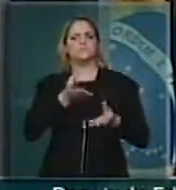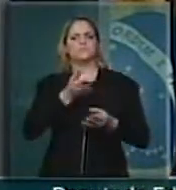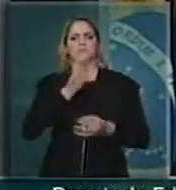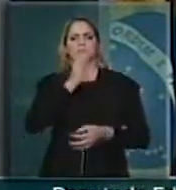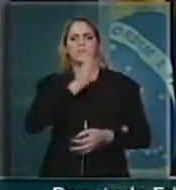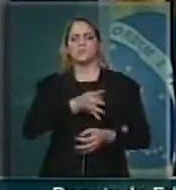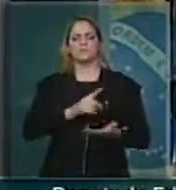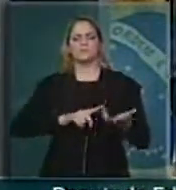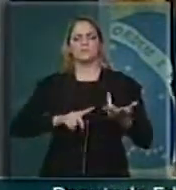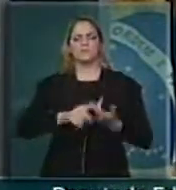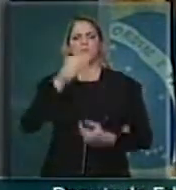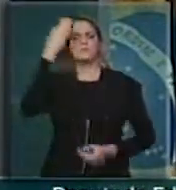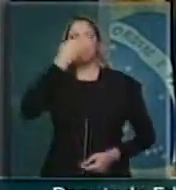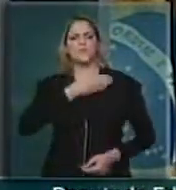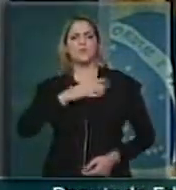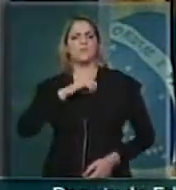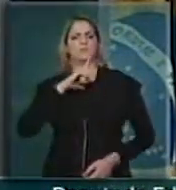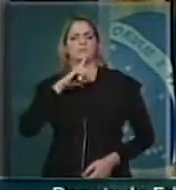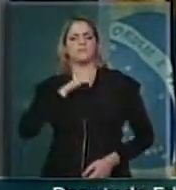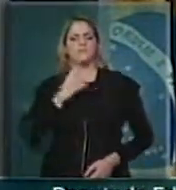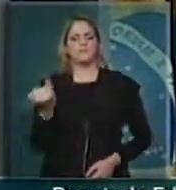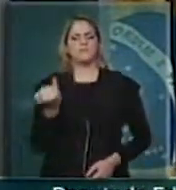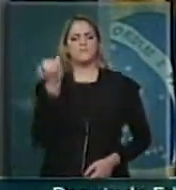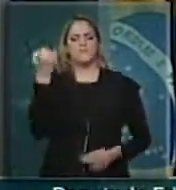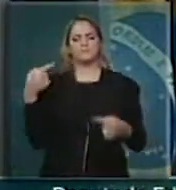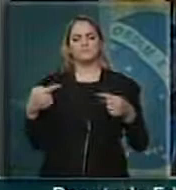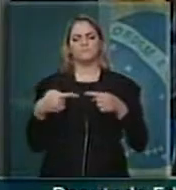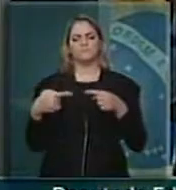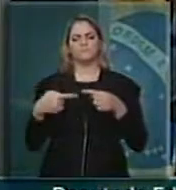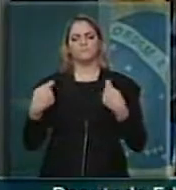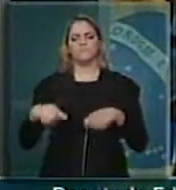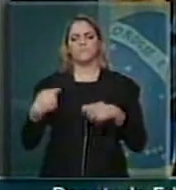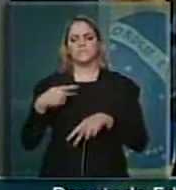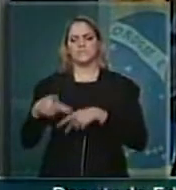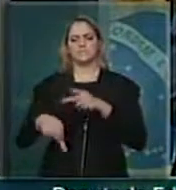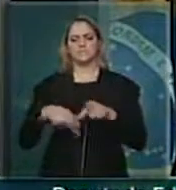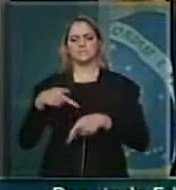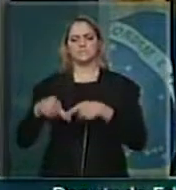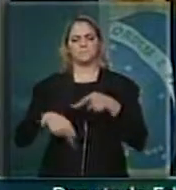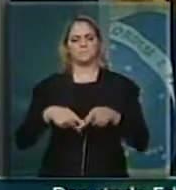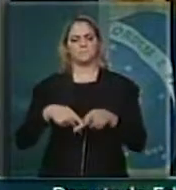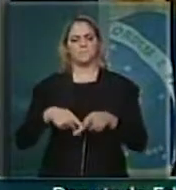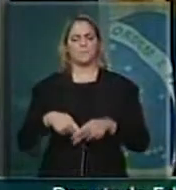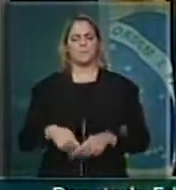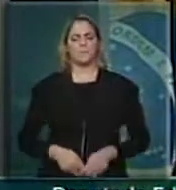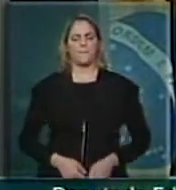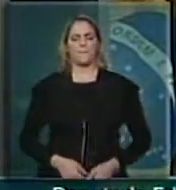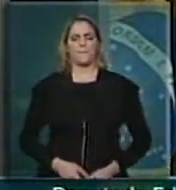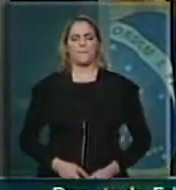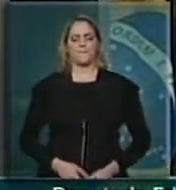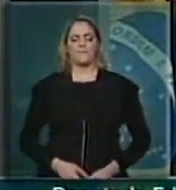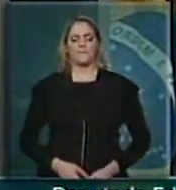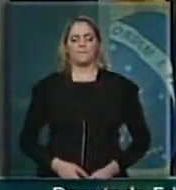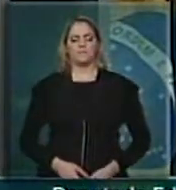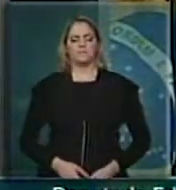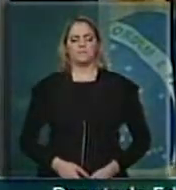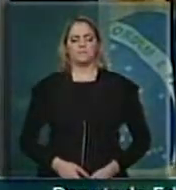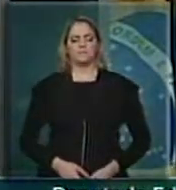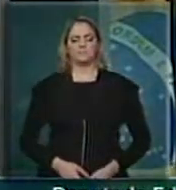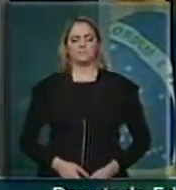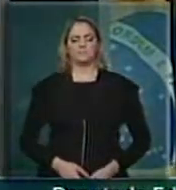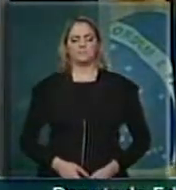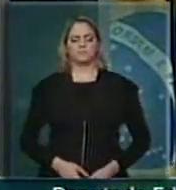que vai ao encontro das necessidades da população do estado do Rio de Janeiro e que criou uma agenda, que levou o